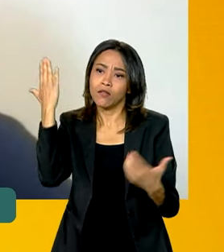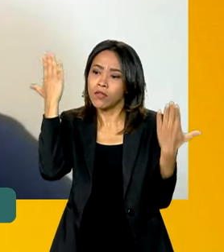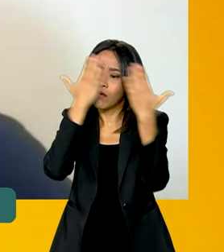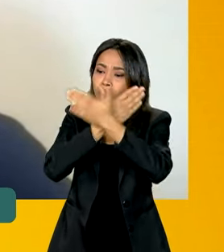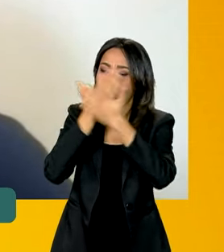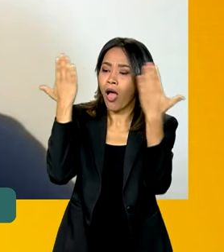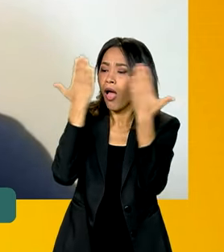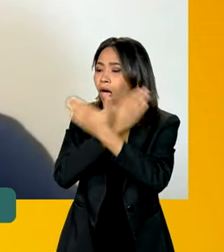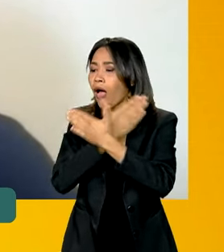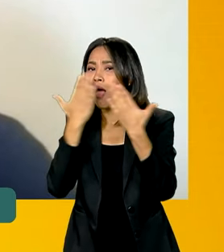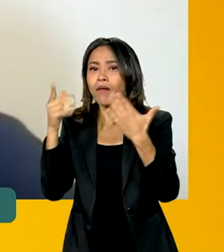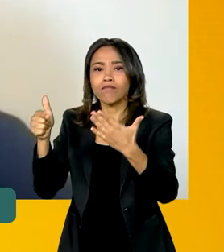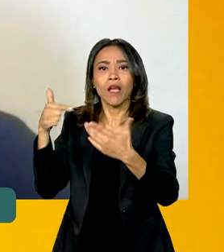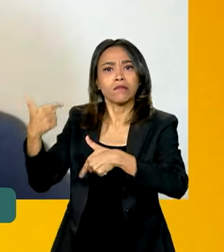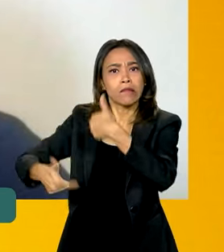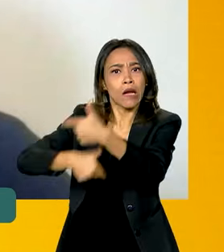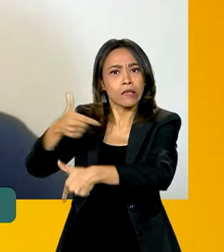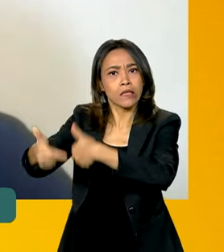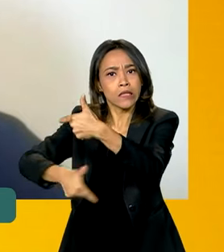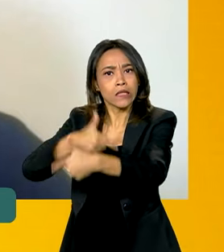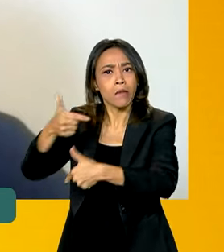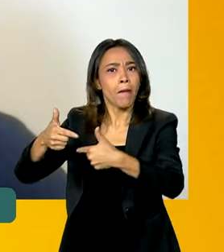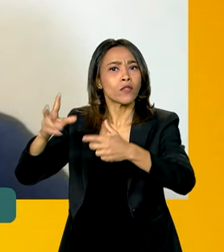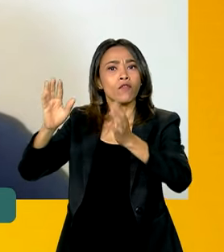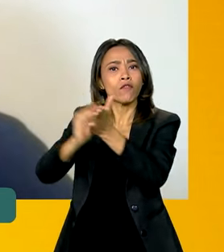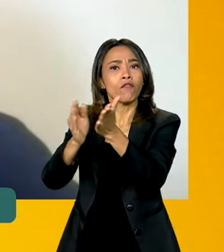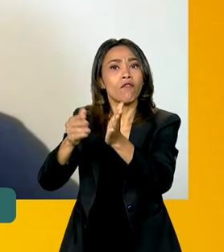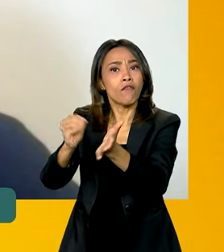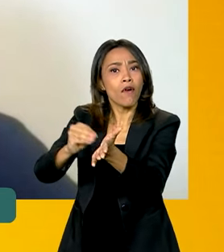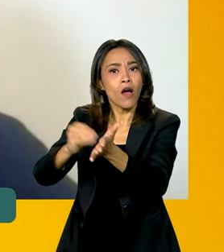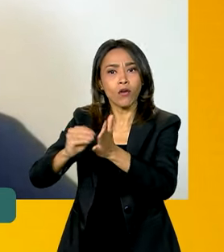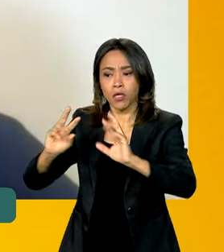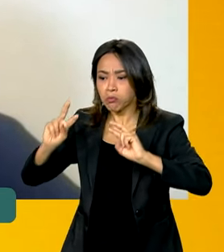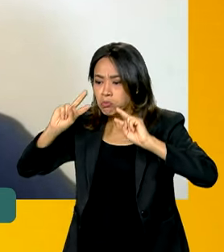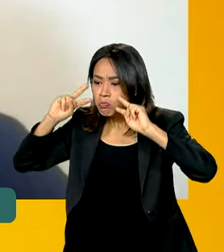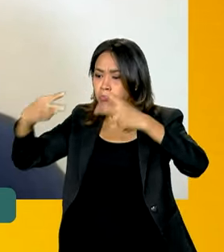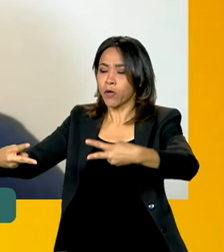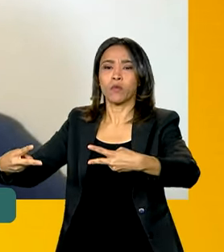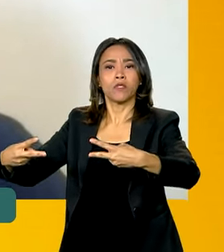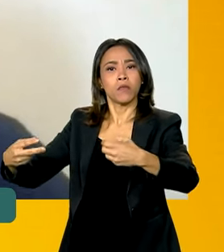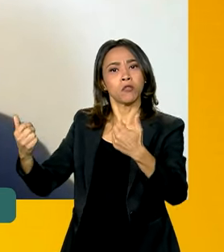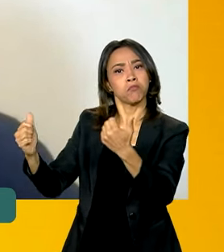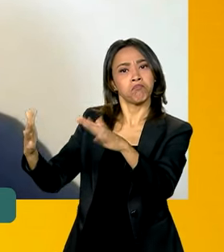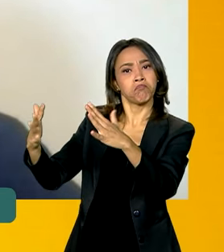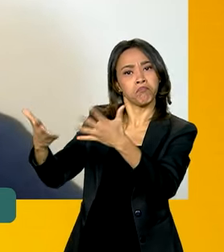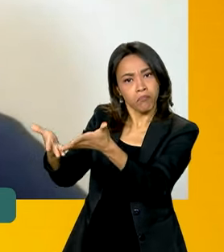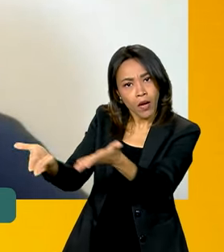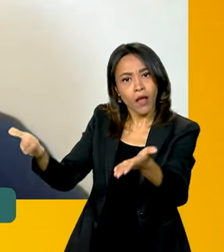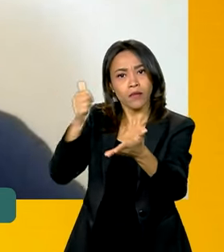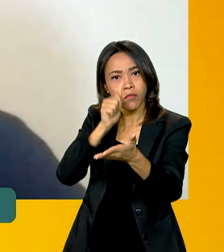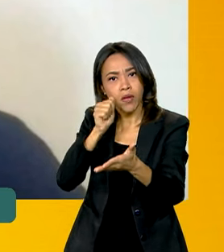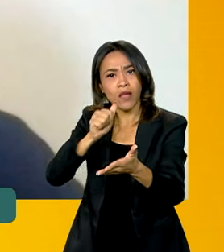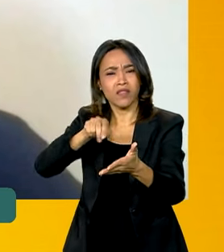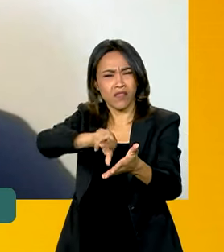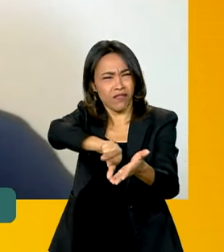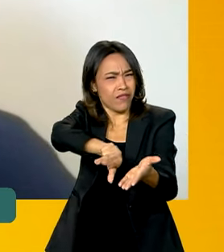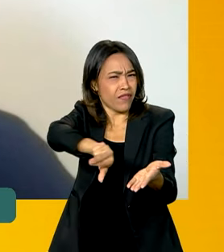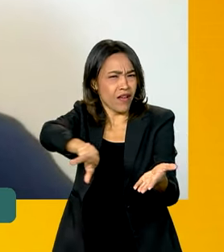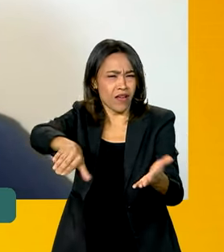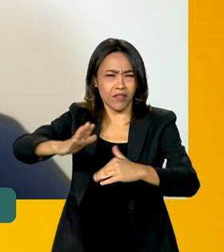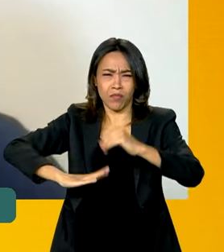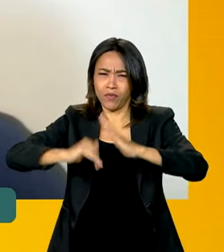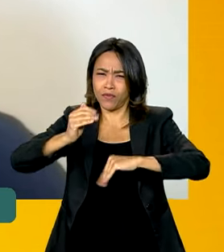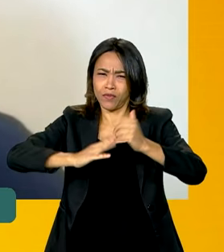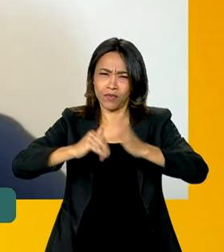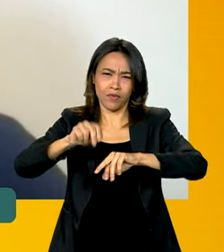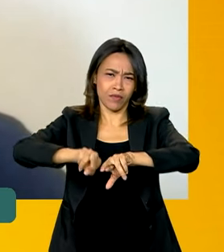invisibilizadas nesses ambientes, mas a gente tem uma rede de pescadoras, marisqueiras, catadoras